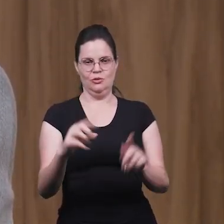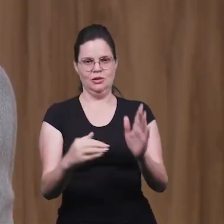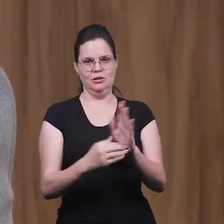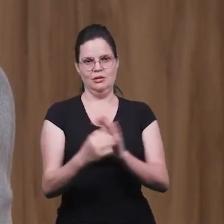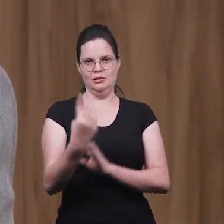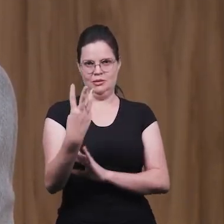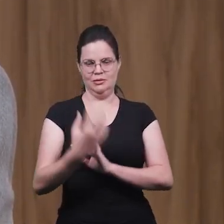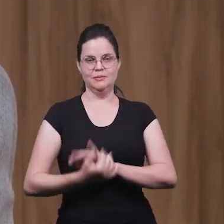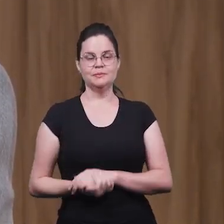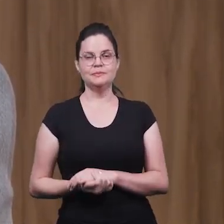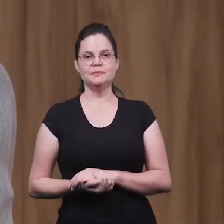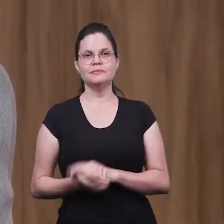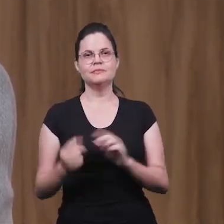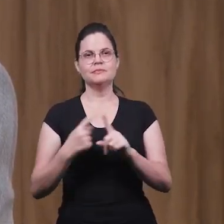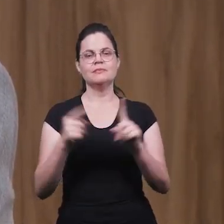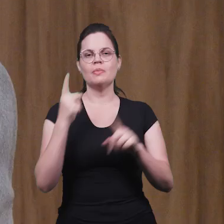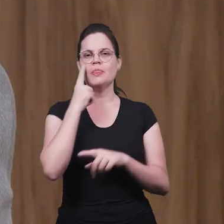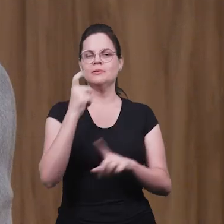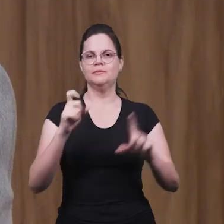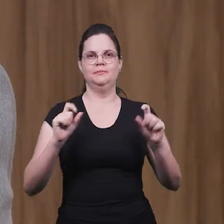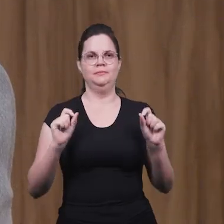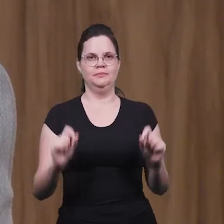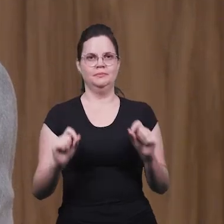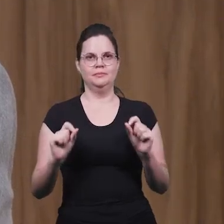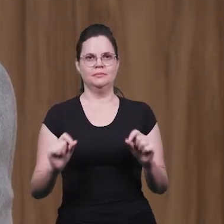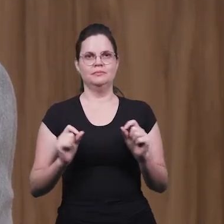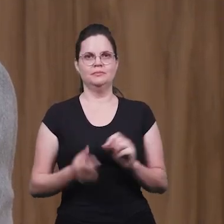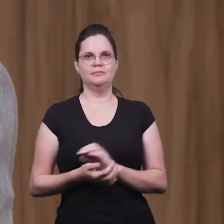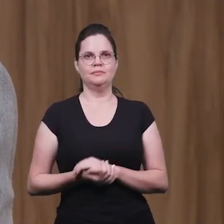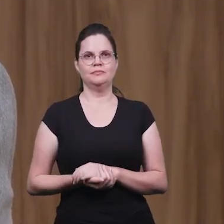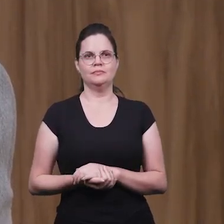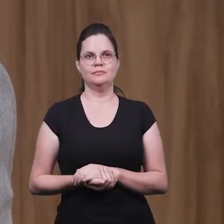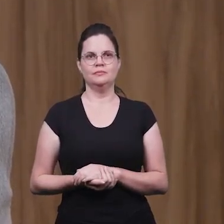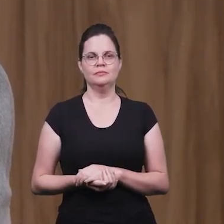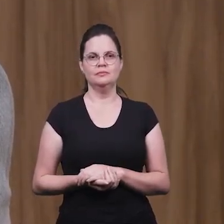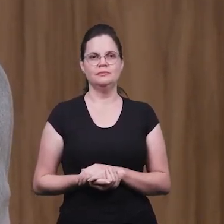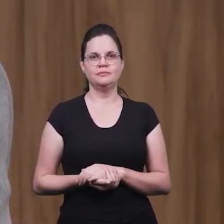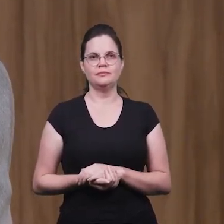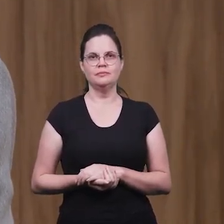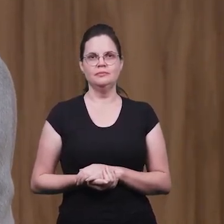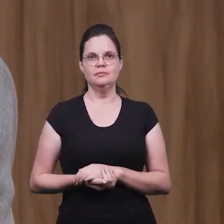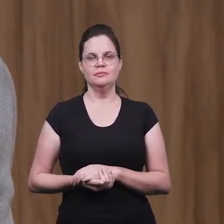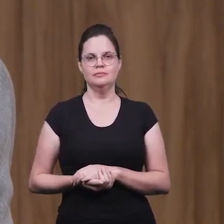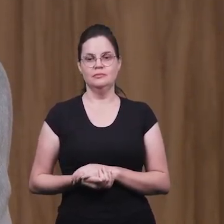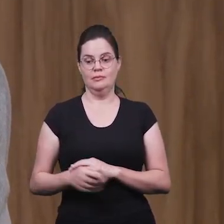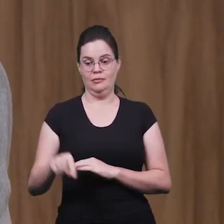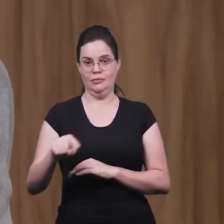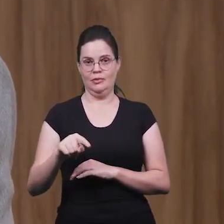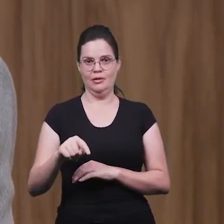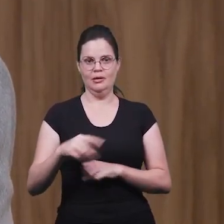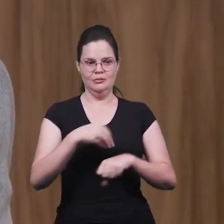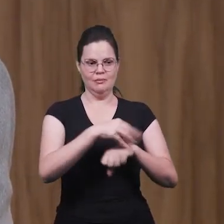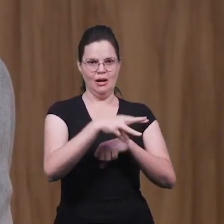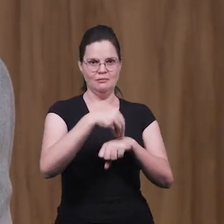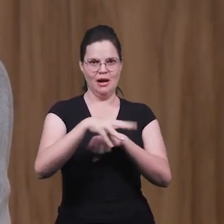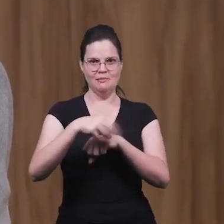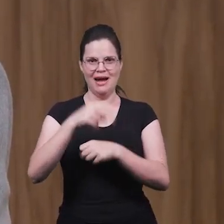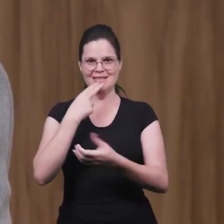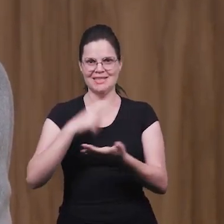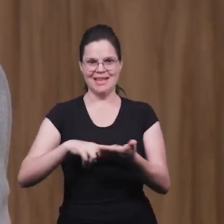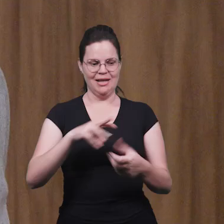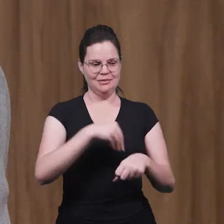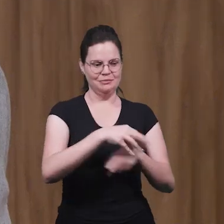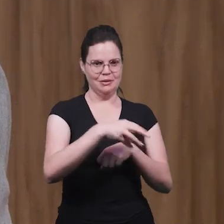do livro de Apocalipse. E o que é interessante é nós observarmos que trata-se ali, essas